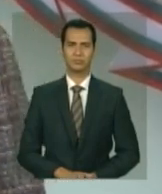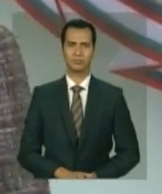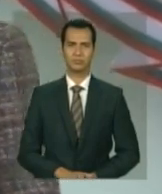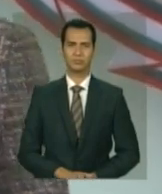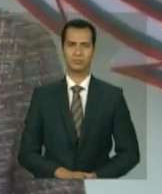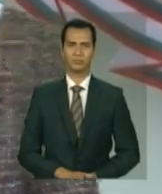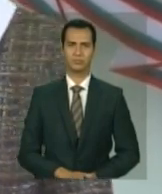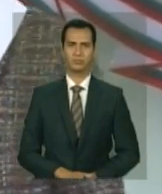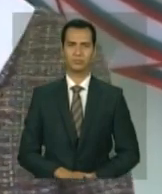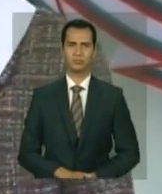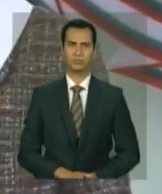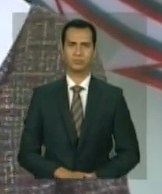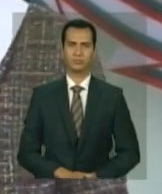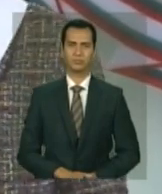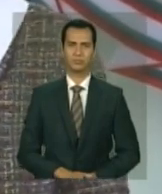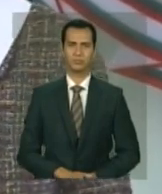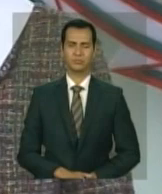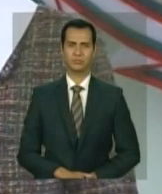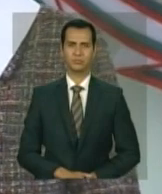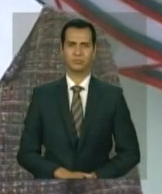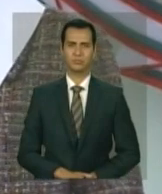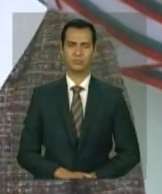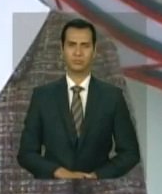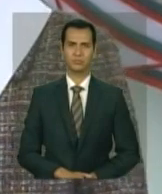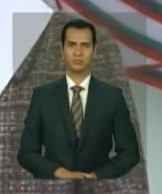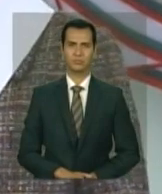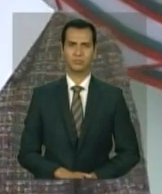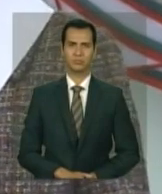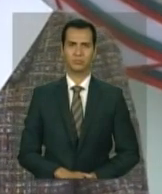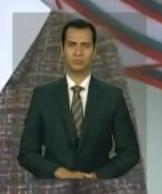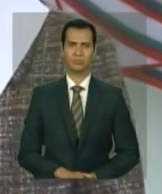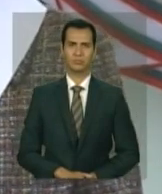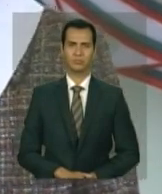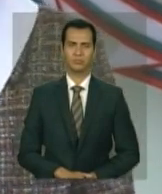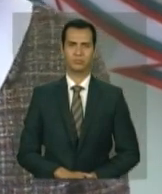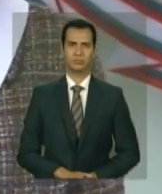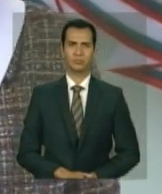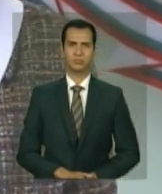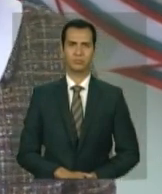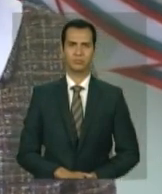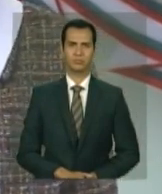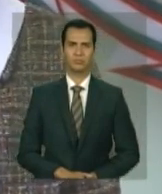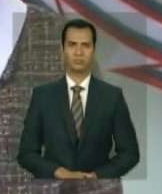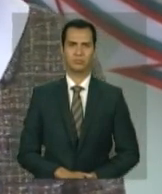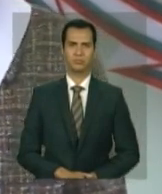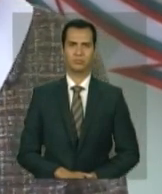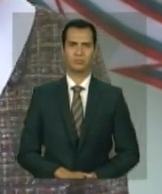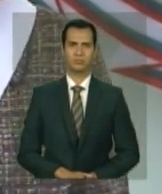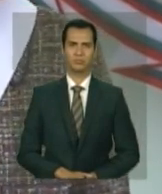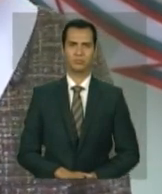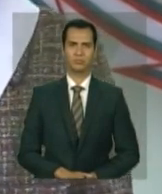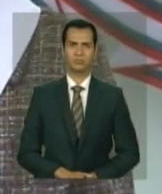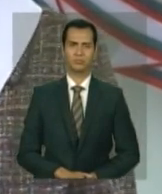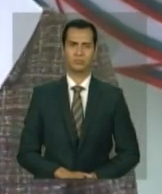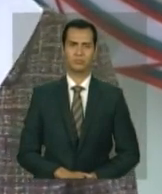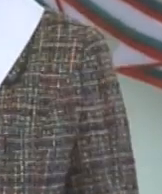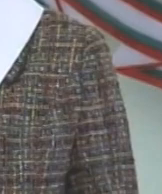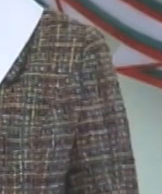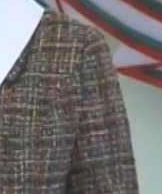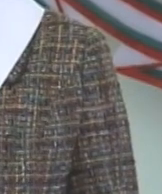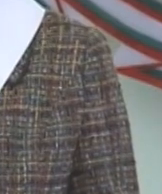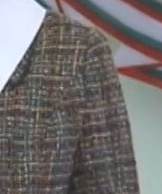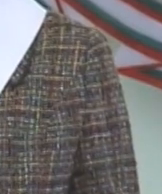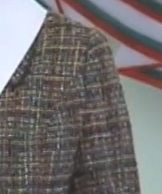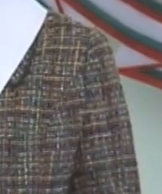de seus governantes e do seu povo, que me parece que me sinto muito abrogada por da